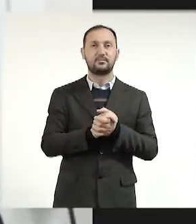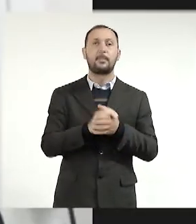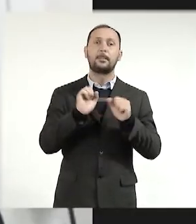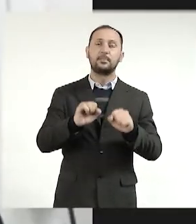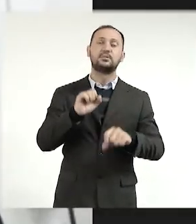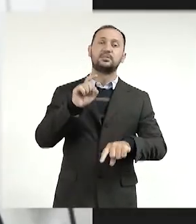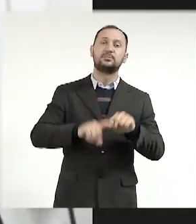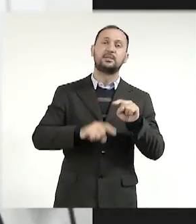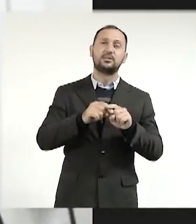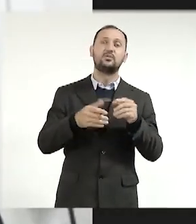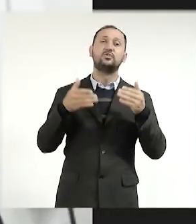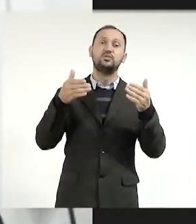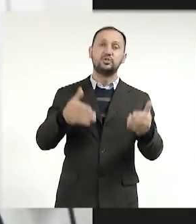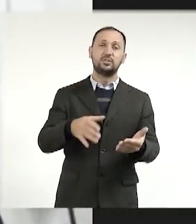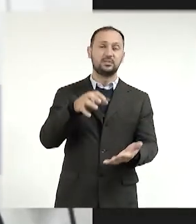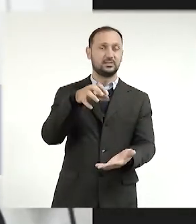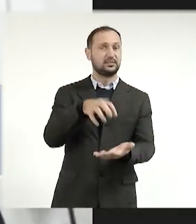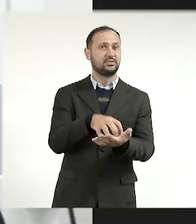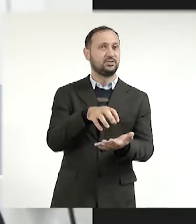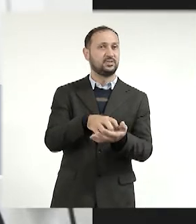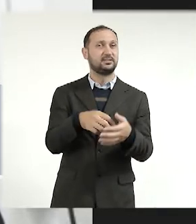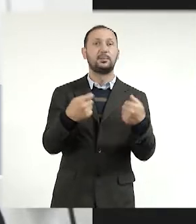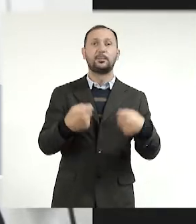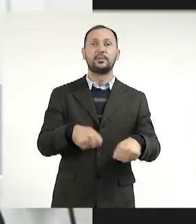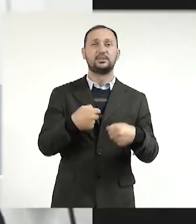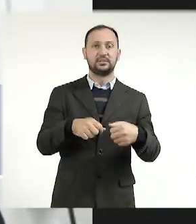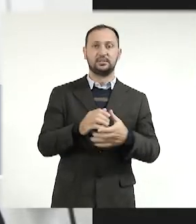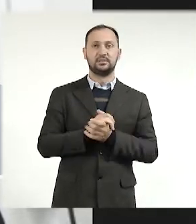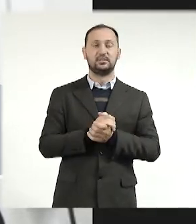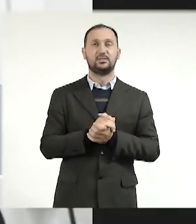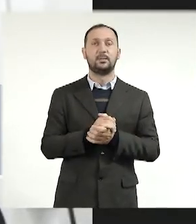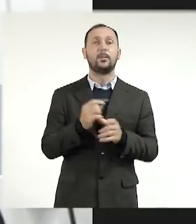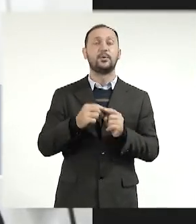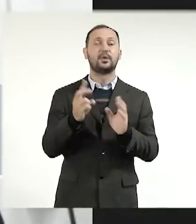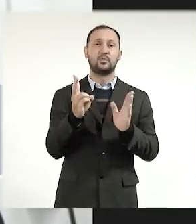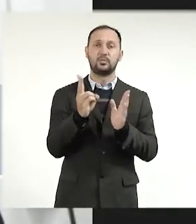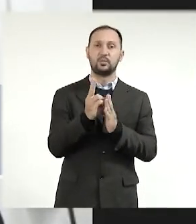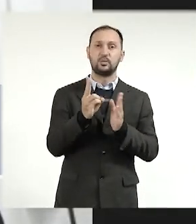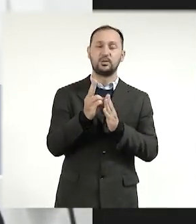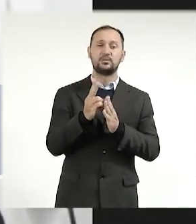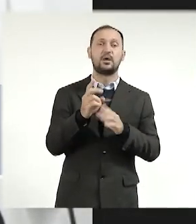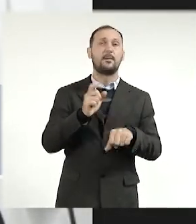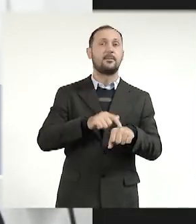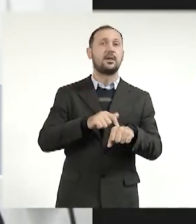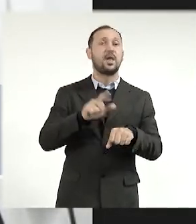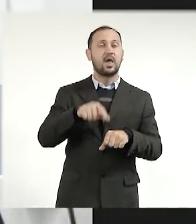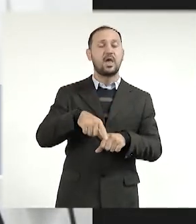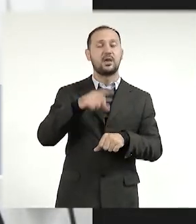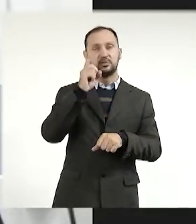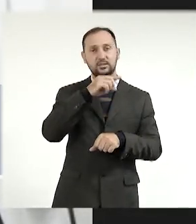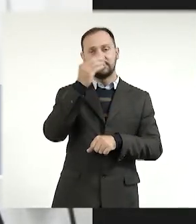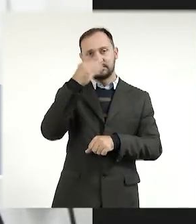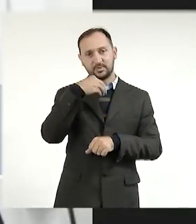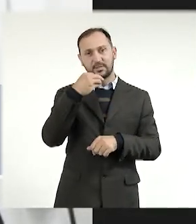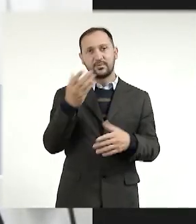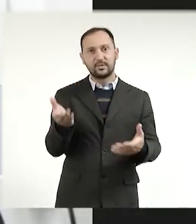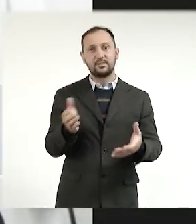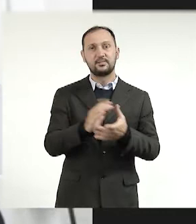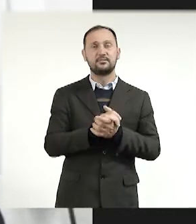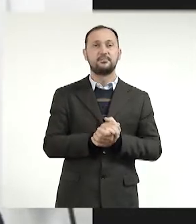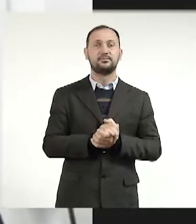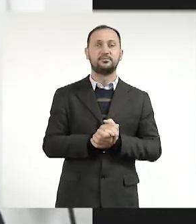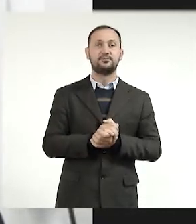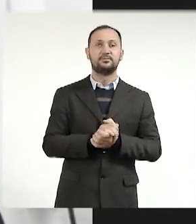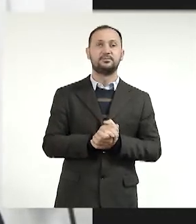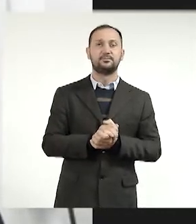É preciso que esse material chegue até as aldeias indígenas, porque os índios vivem numa situação de